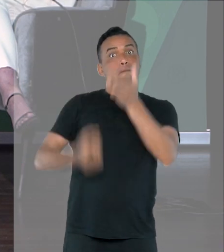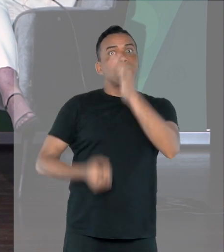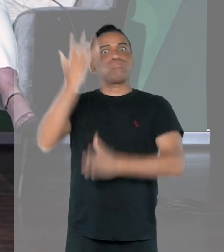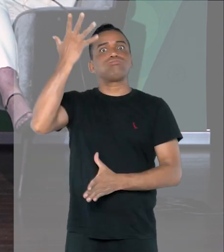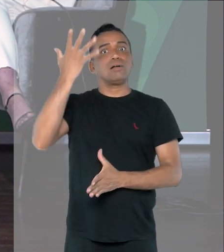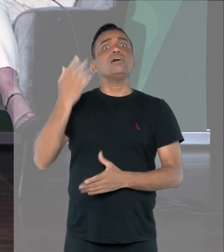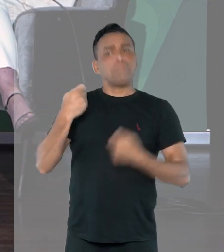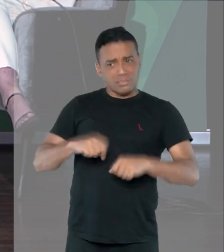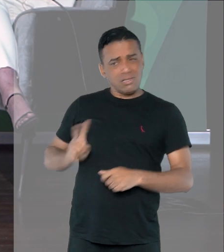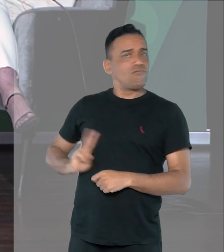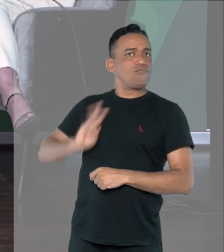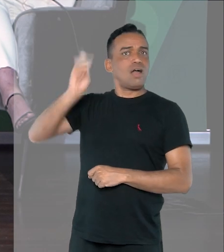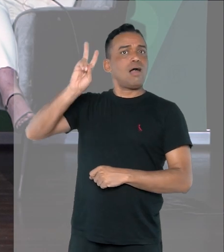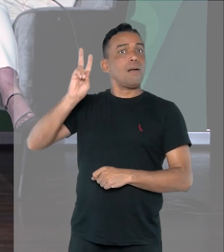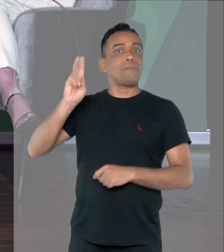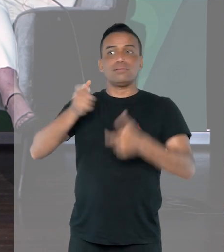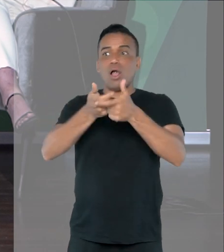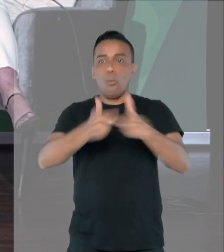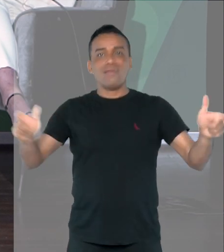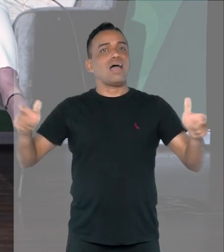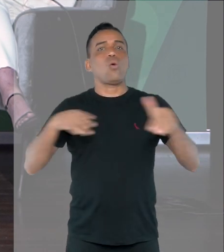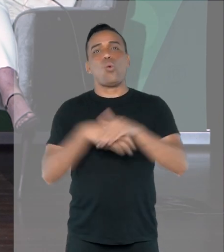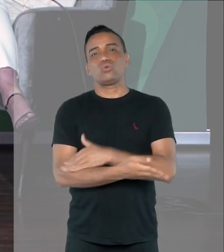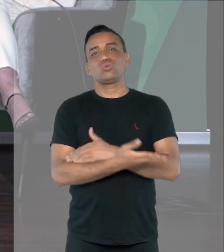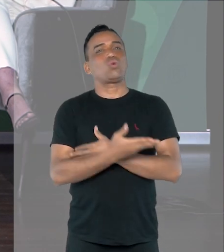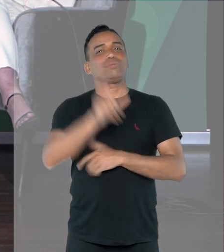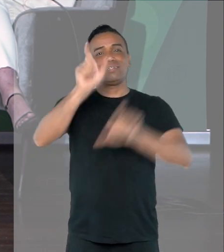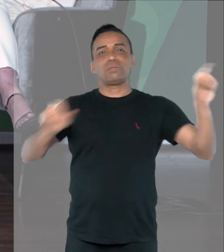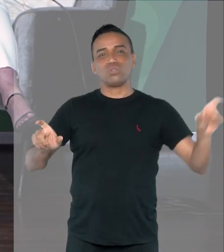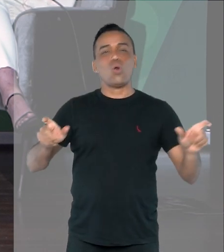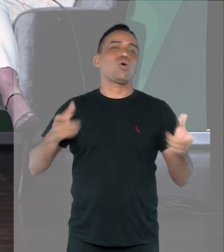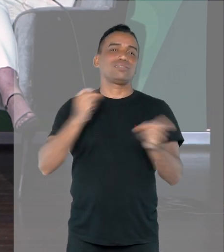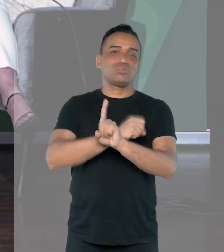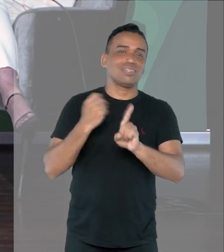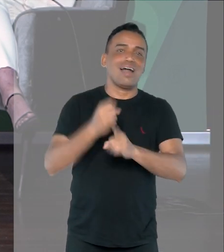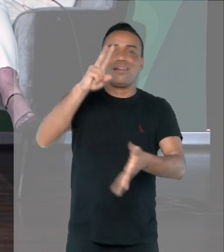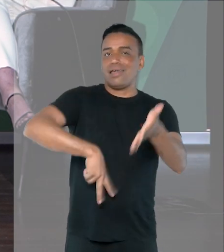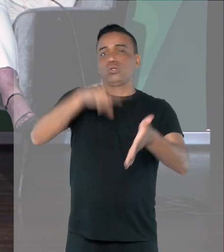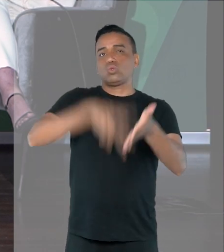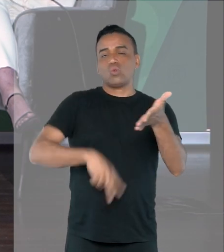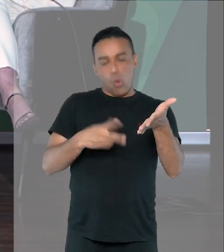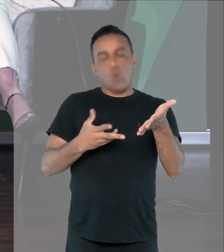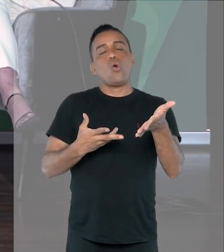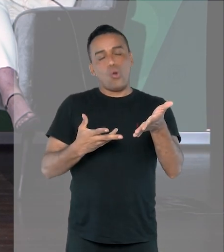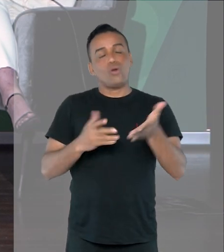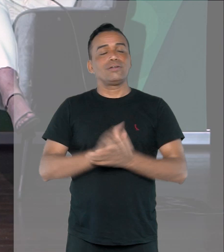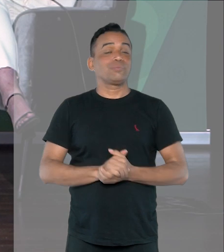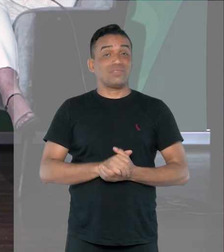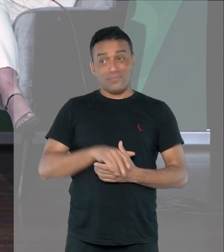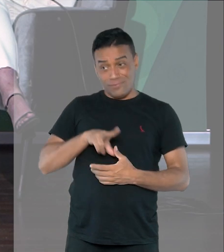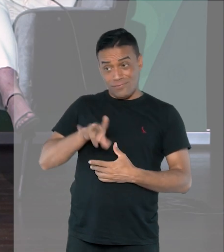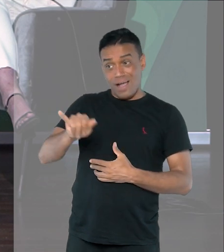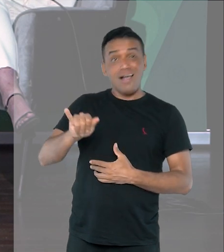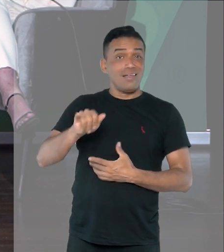preciso valorizar, mas é preciso multiplicar leitores, senão a gente vai ficar... Entendeu? Ir para a feira literária para